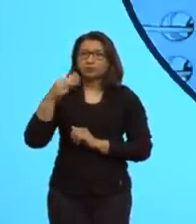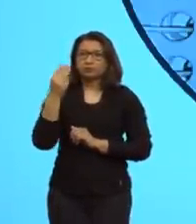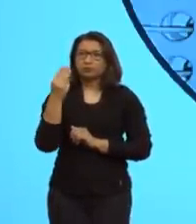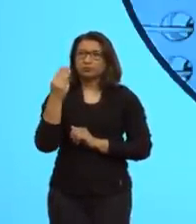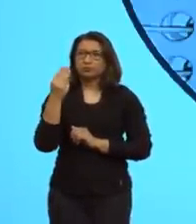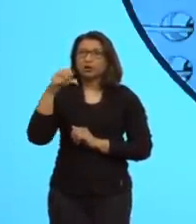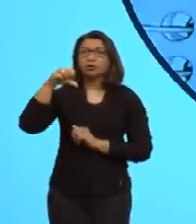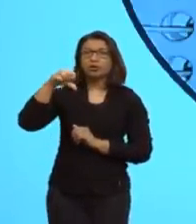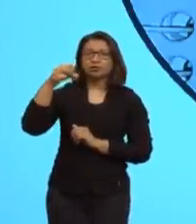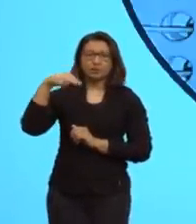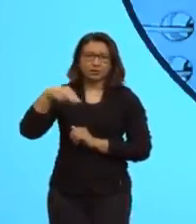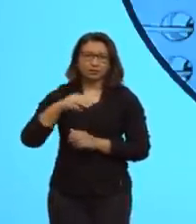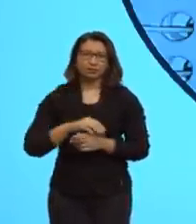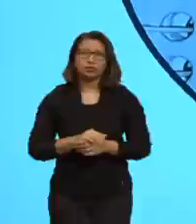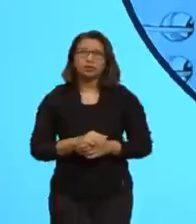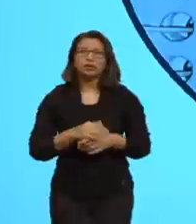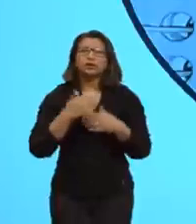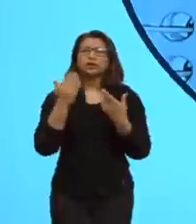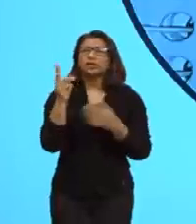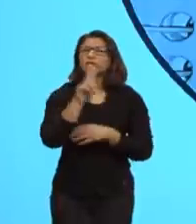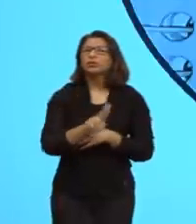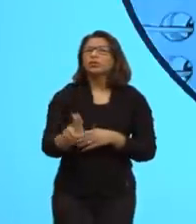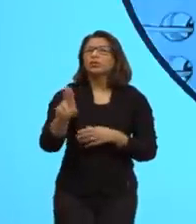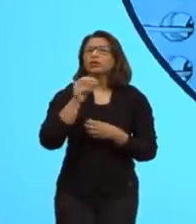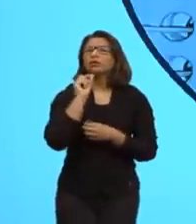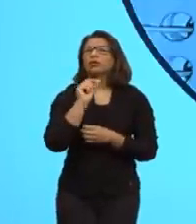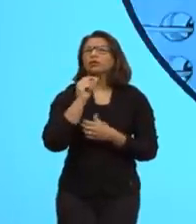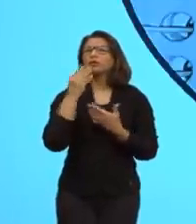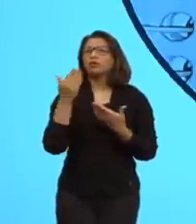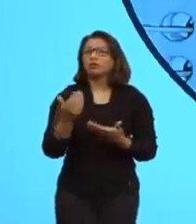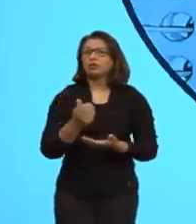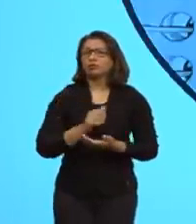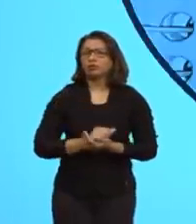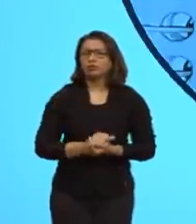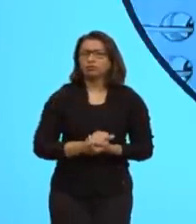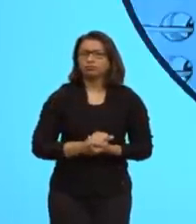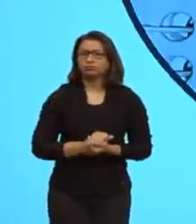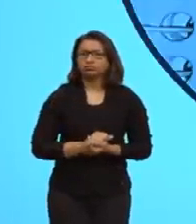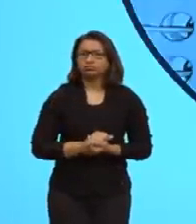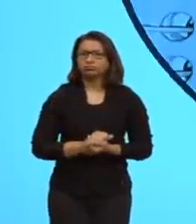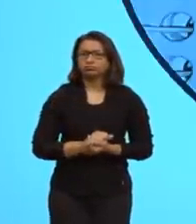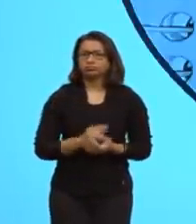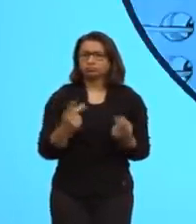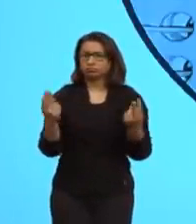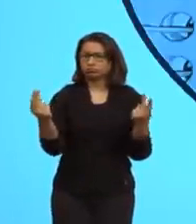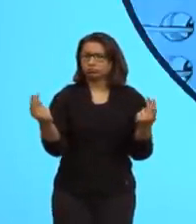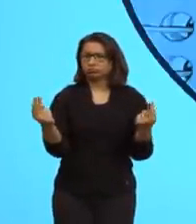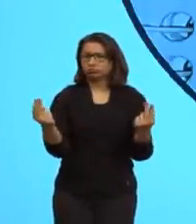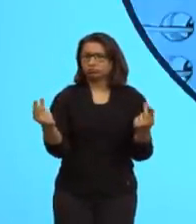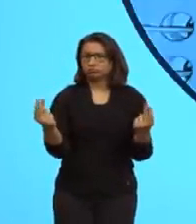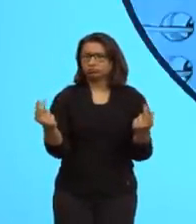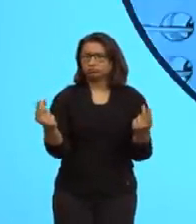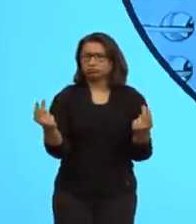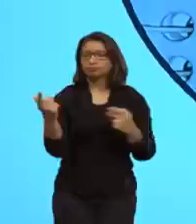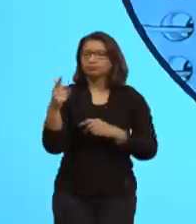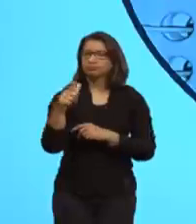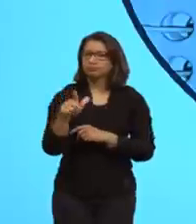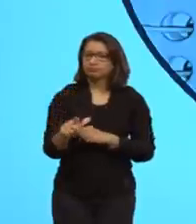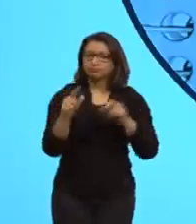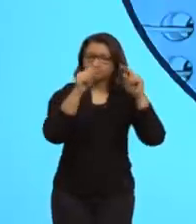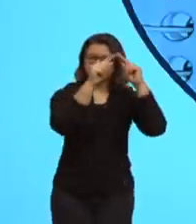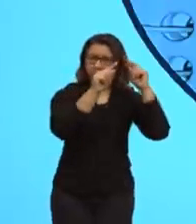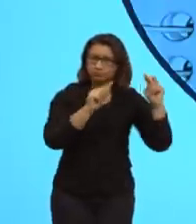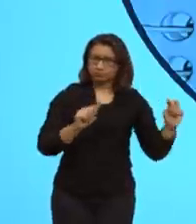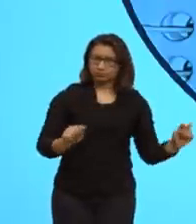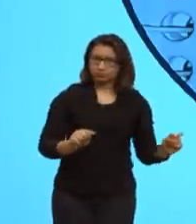vamos usar? Nós vamos usar a semelhança, de novo, de triângulos,